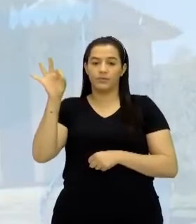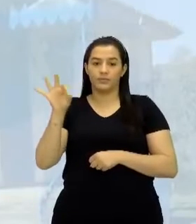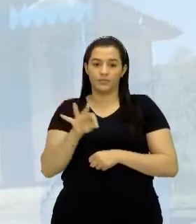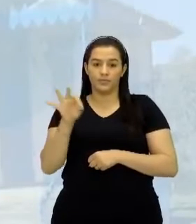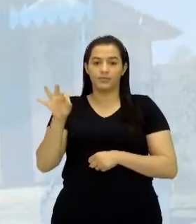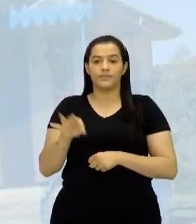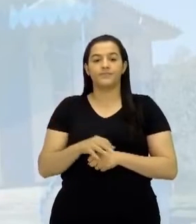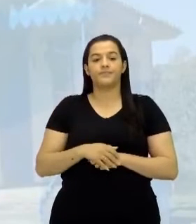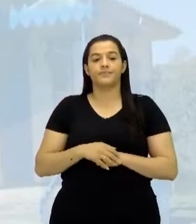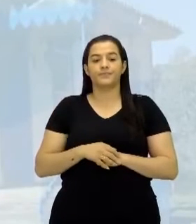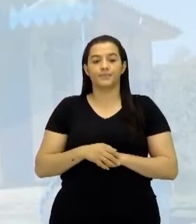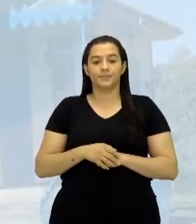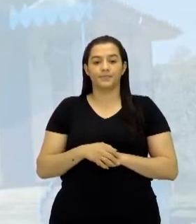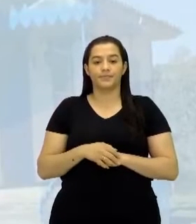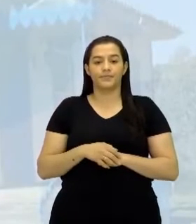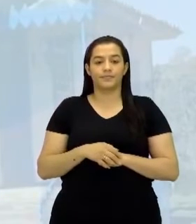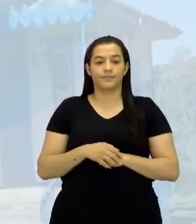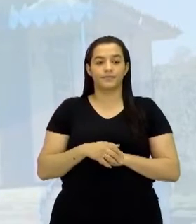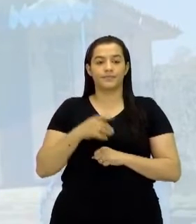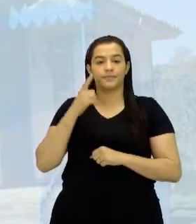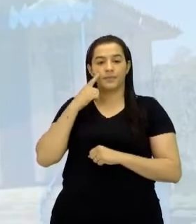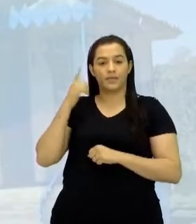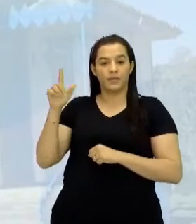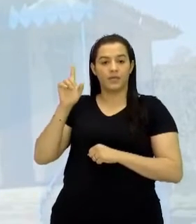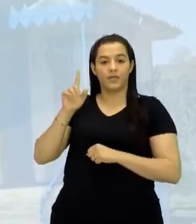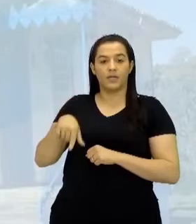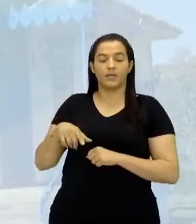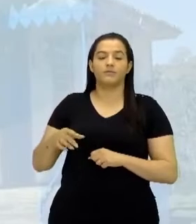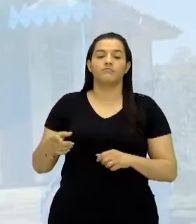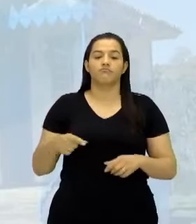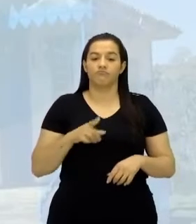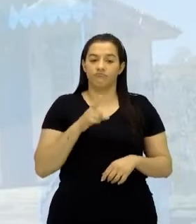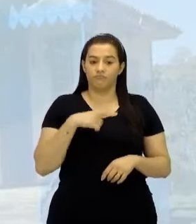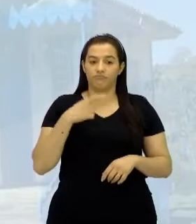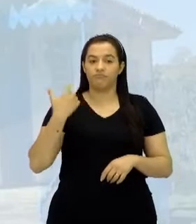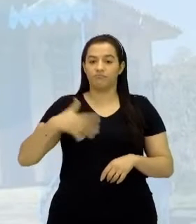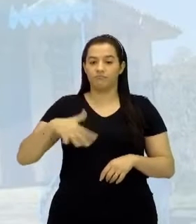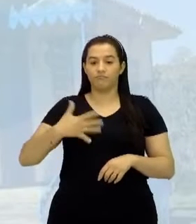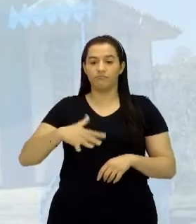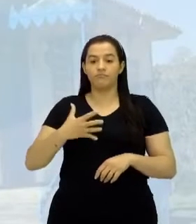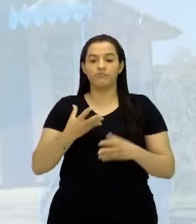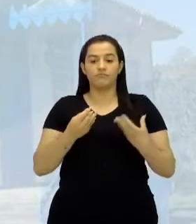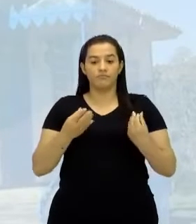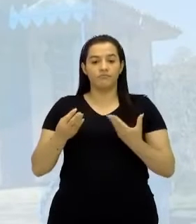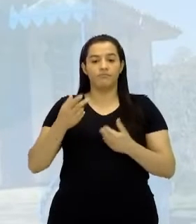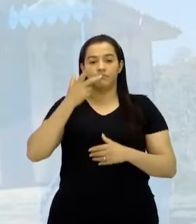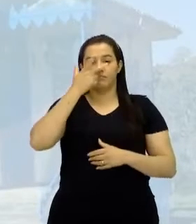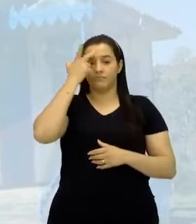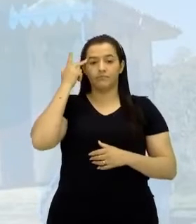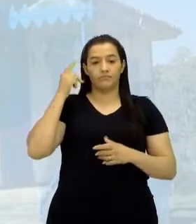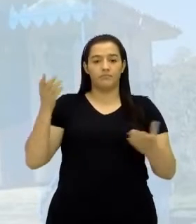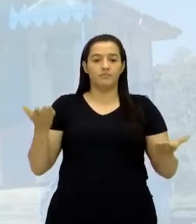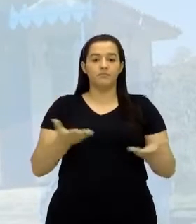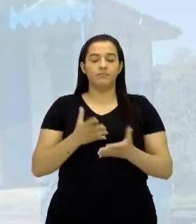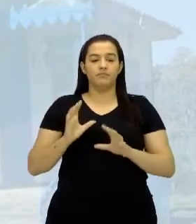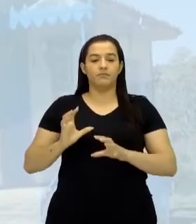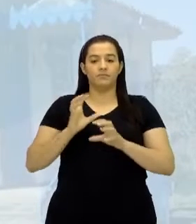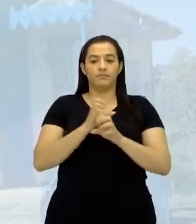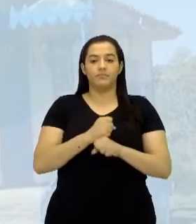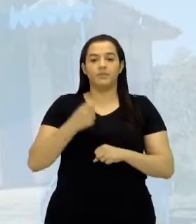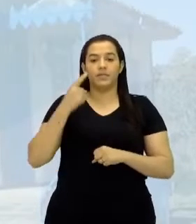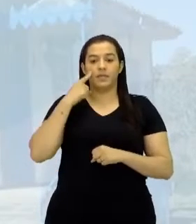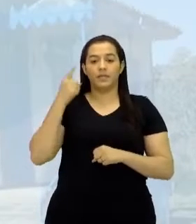62,5% ou 2.494 eram escravizados, números significativos, né? Então vamos fazer a continha aí, ele